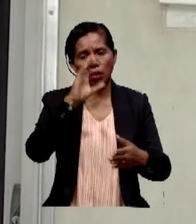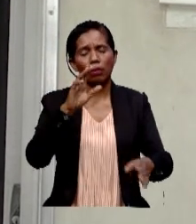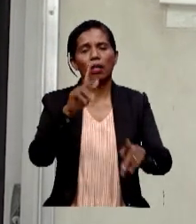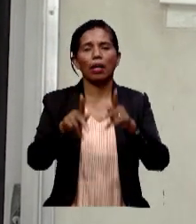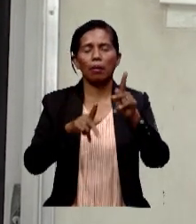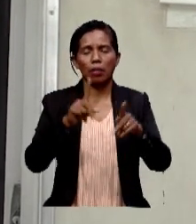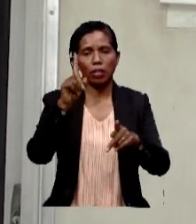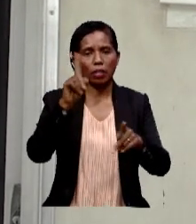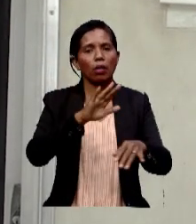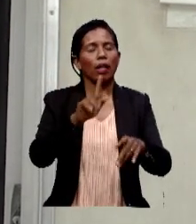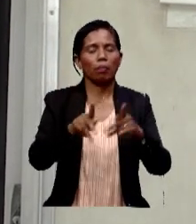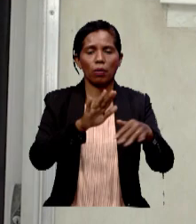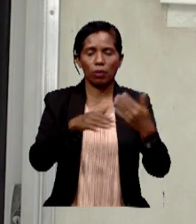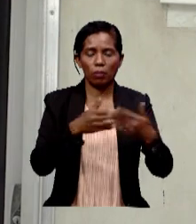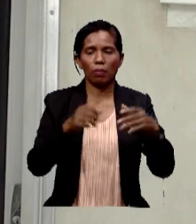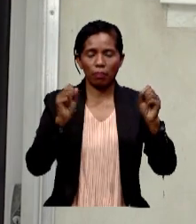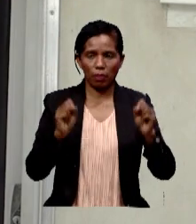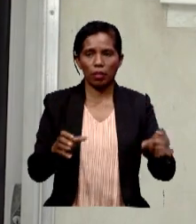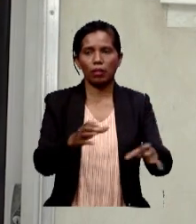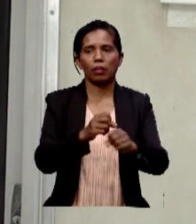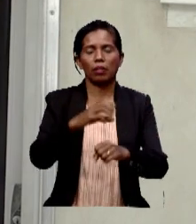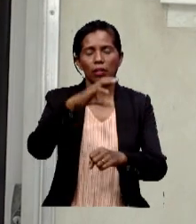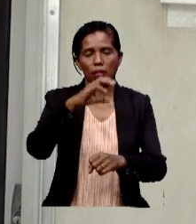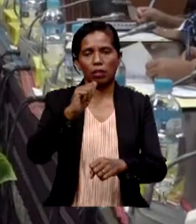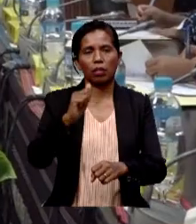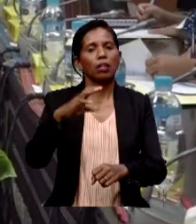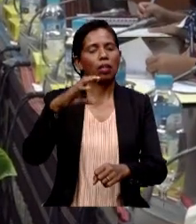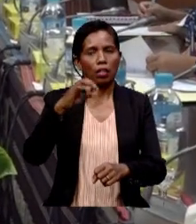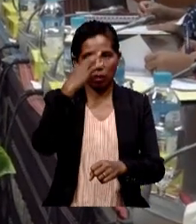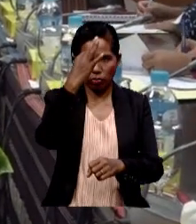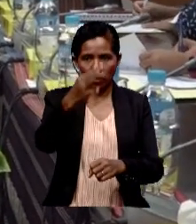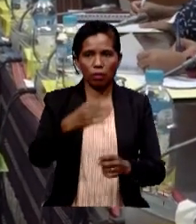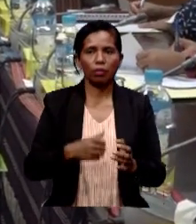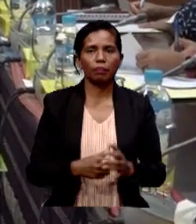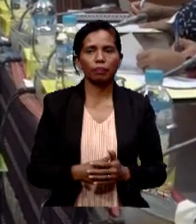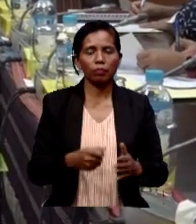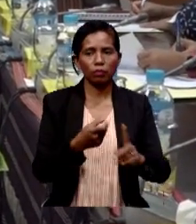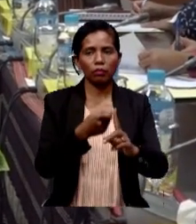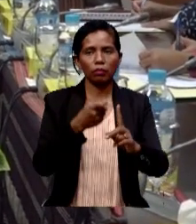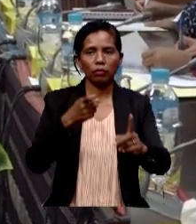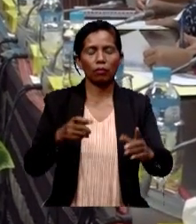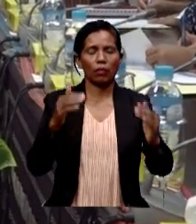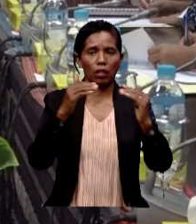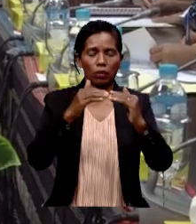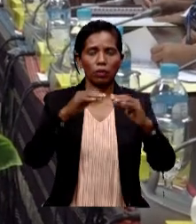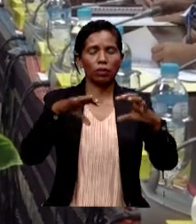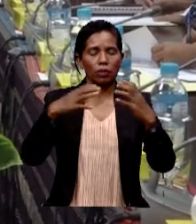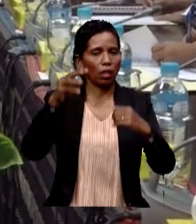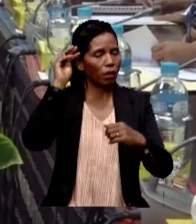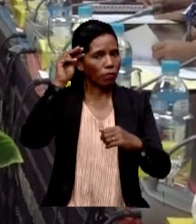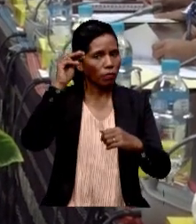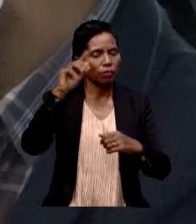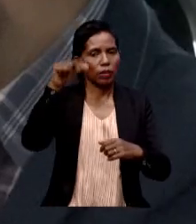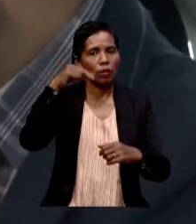hototo belecimo, e lori bele sai comissário CAC e a futuro. Foi ainda lá Snelli Russi reunião Conselho Ministro, governo